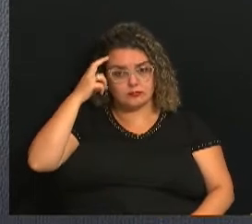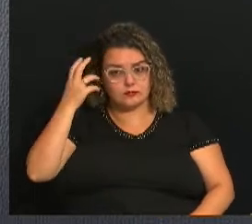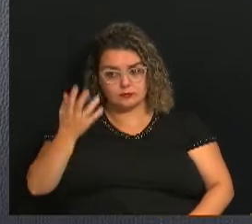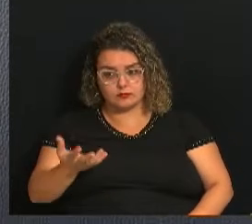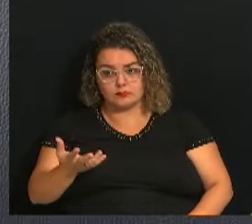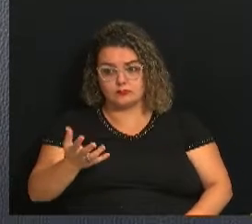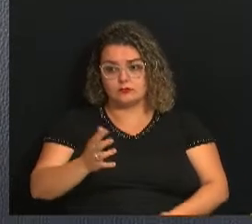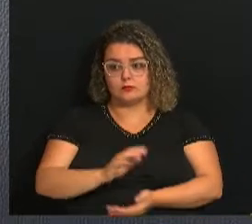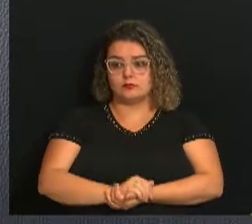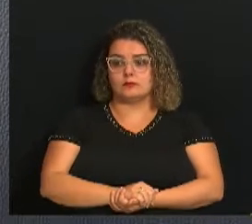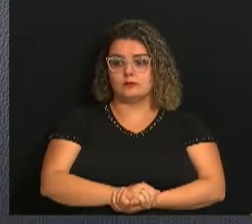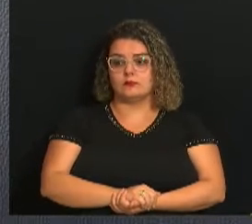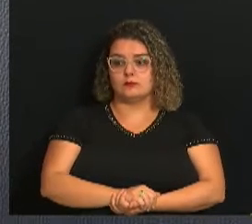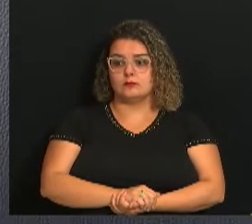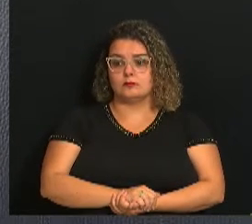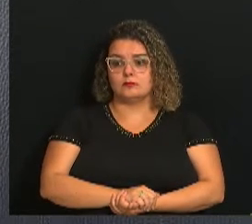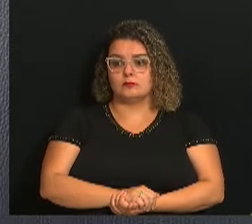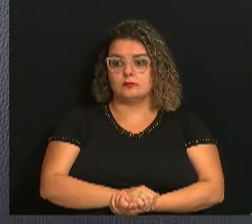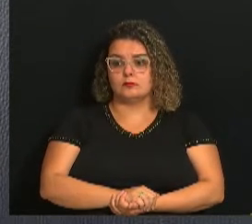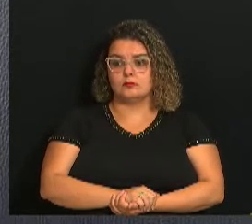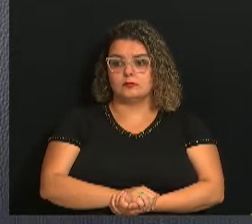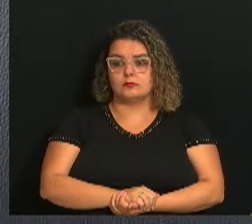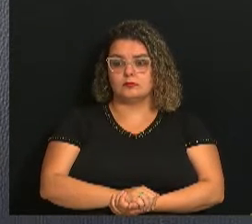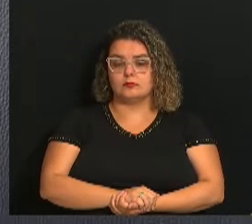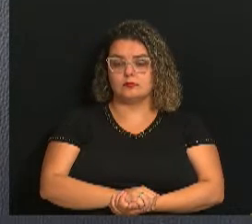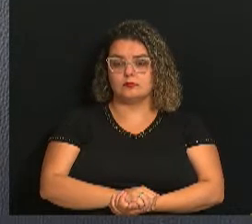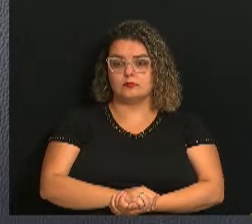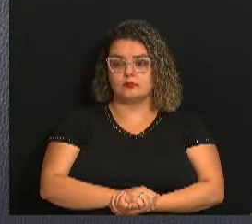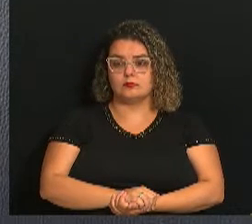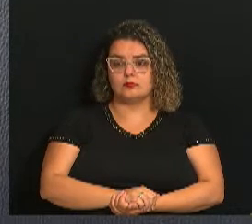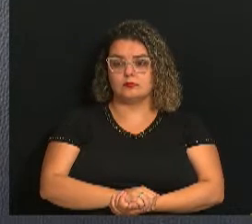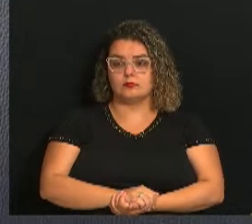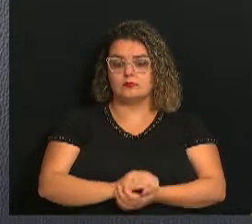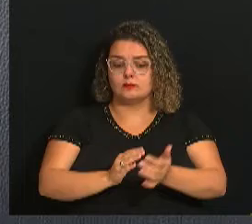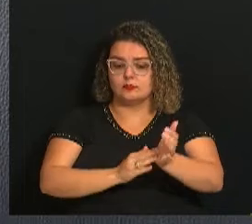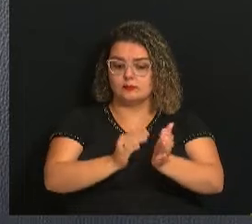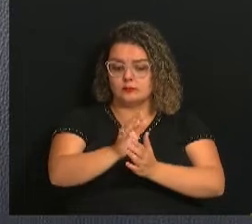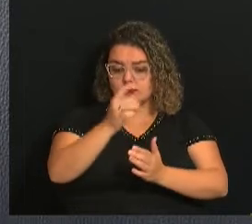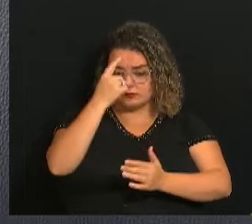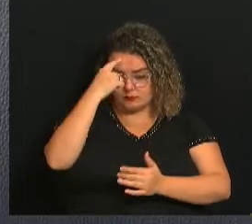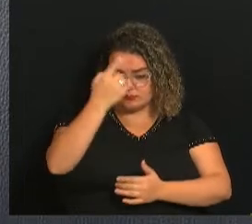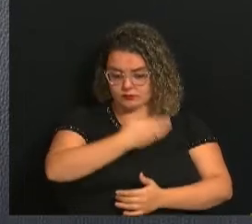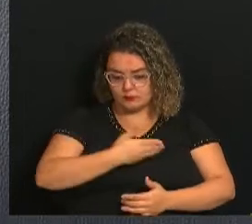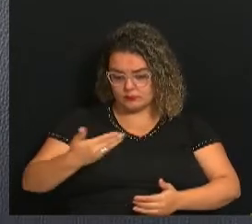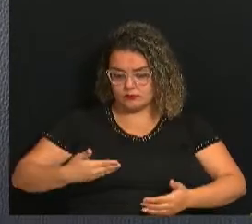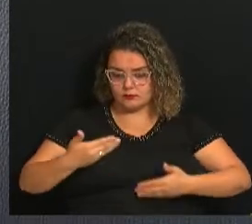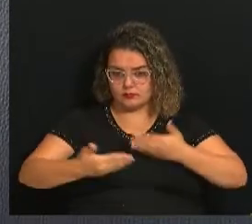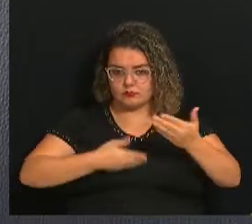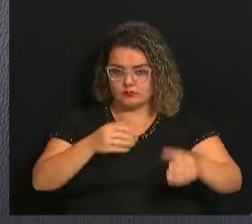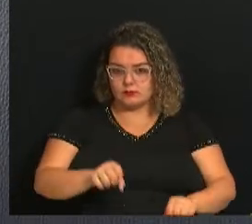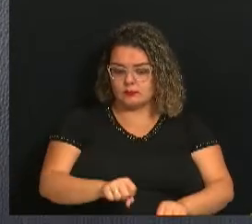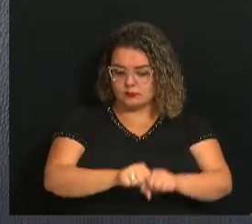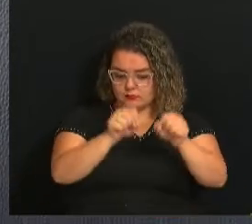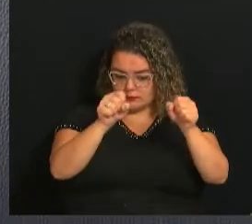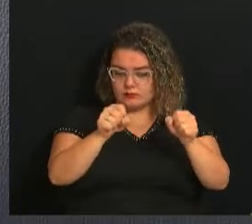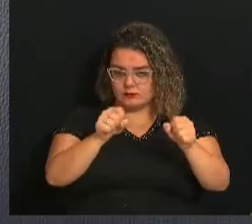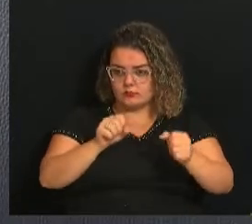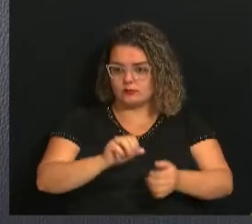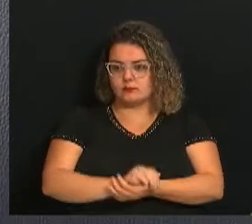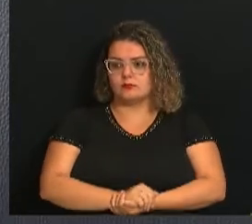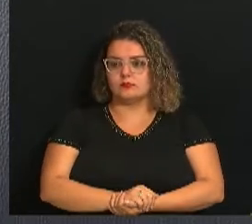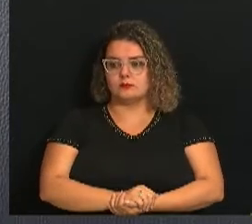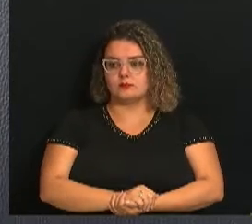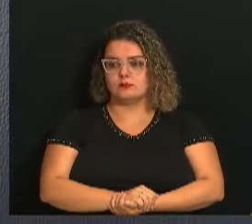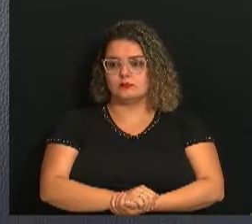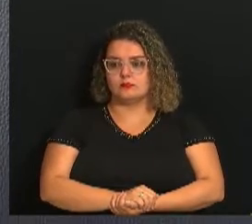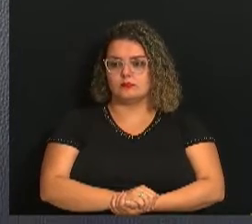que esse desmonte, ele se materializa, né, na